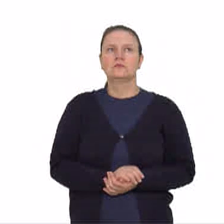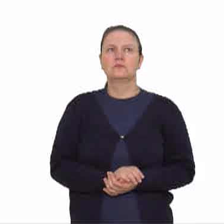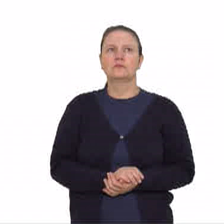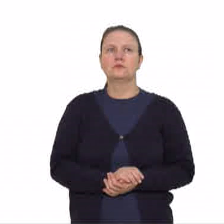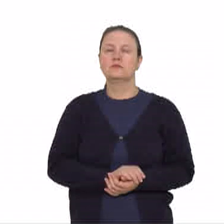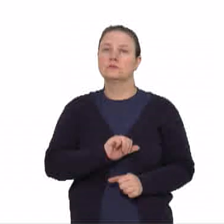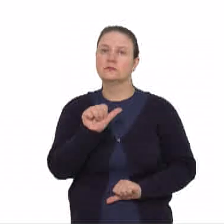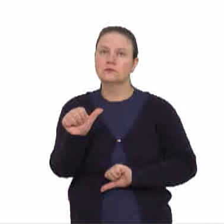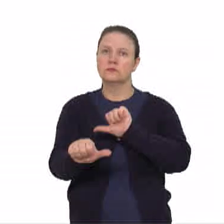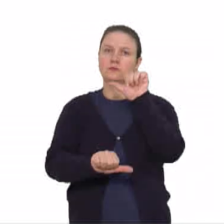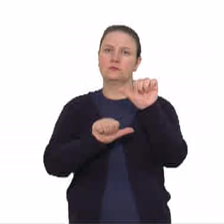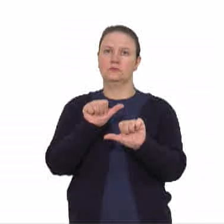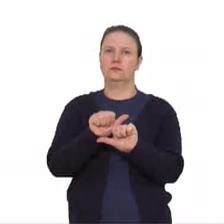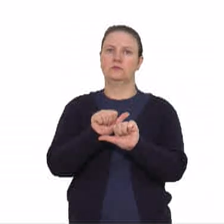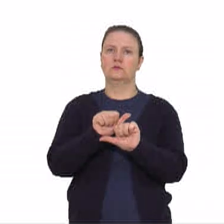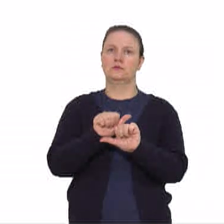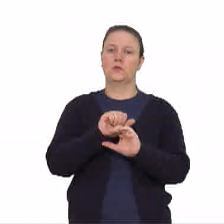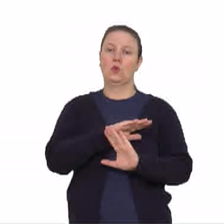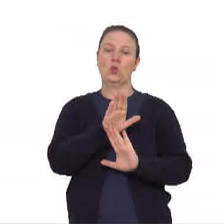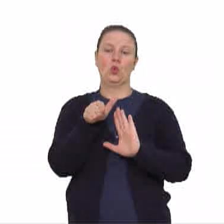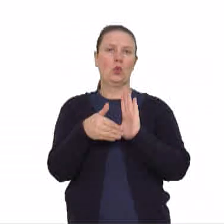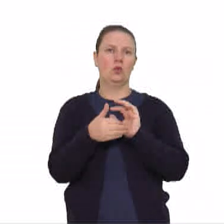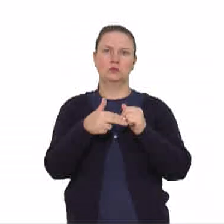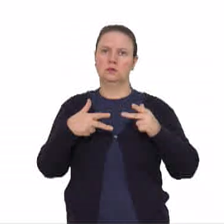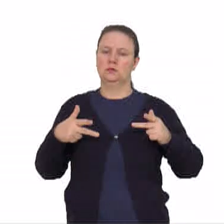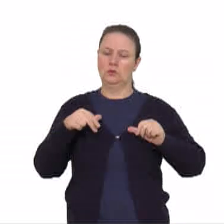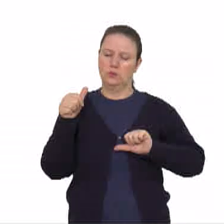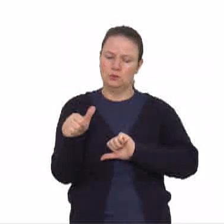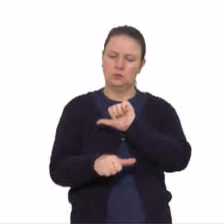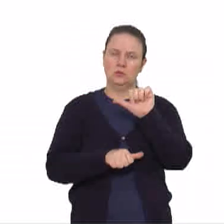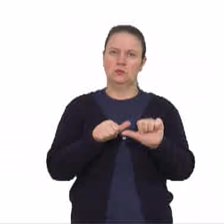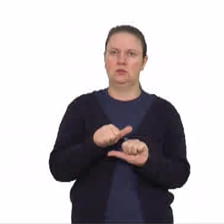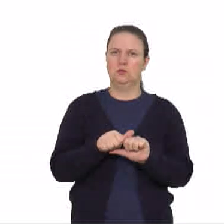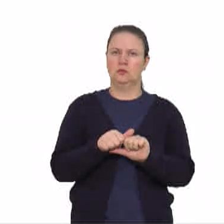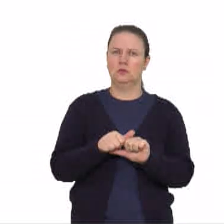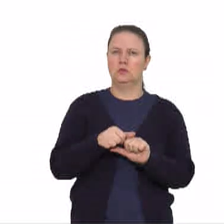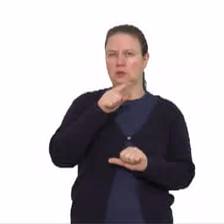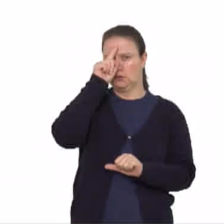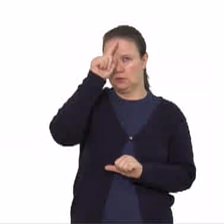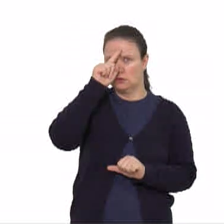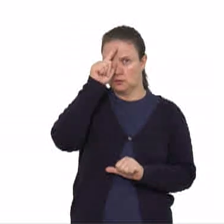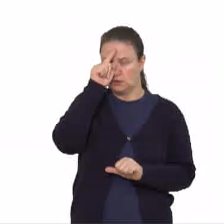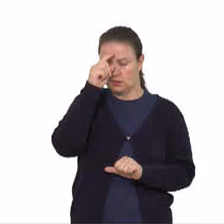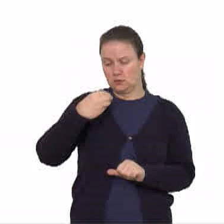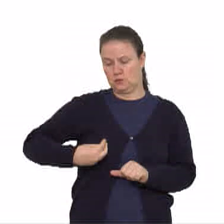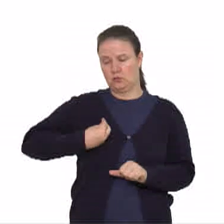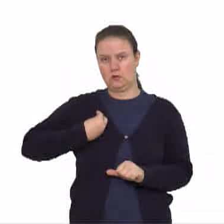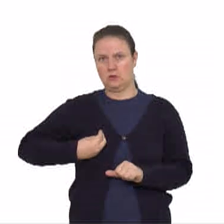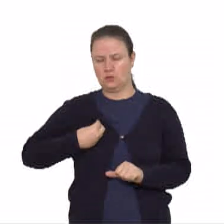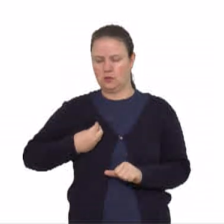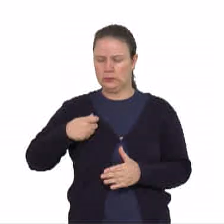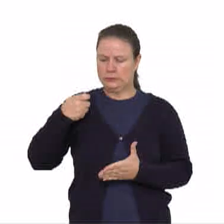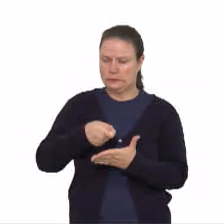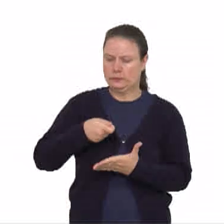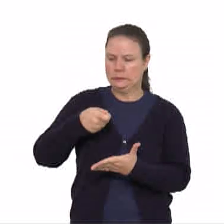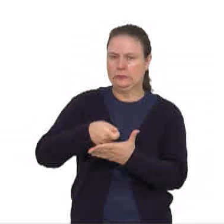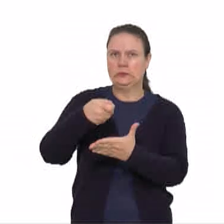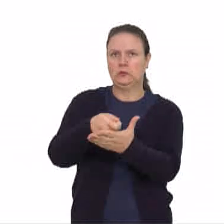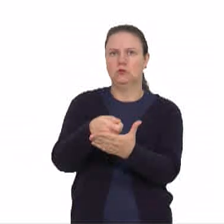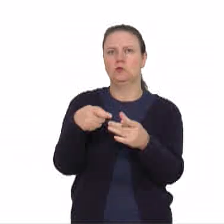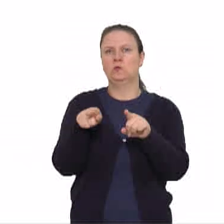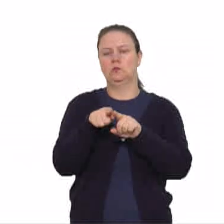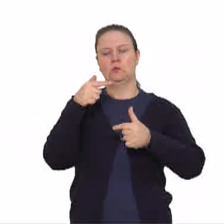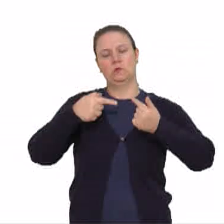Esta mudança, em que tudo vira outra coisa, a concepção de contradição da vida, de luta, de antagonismos na vida, faz